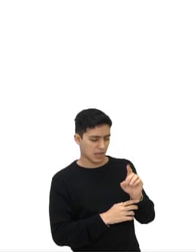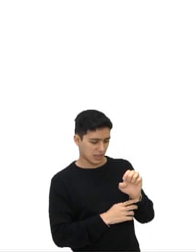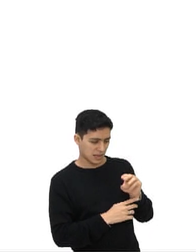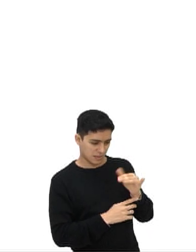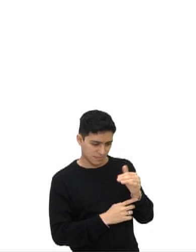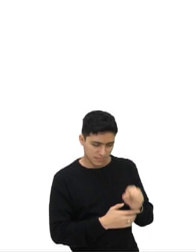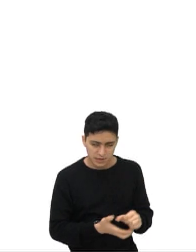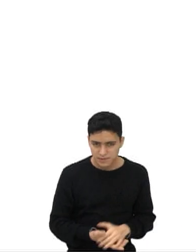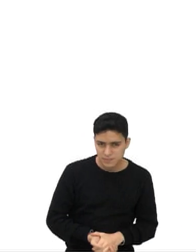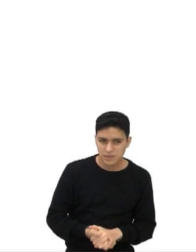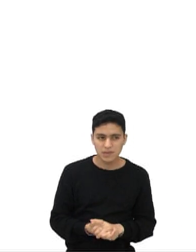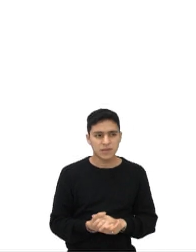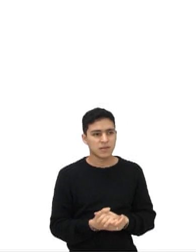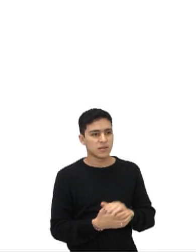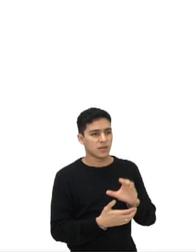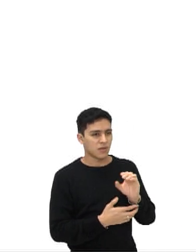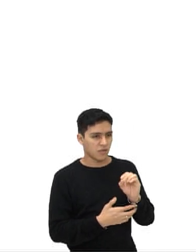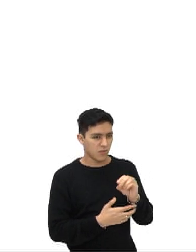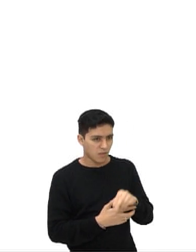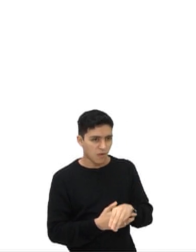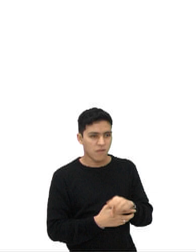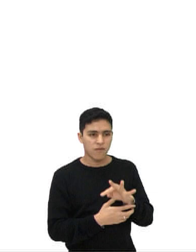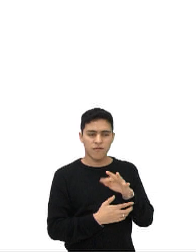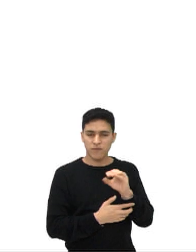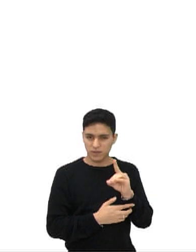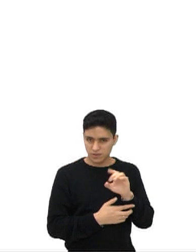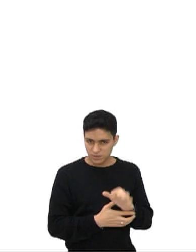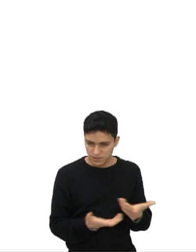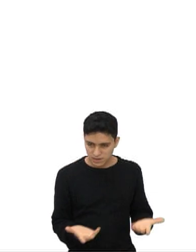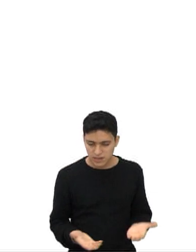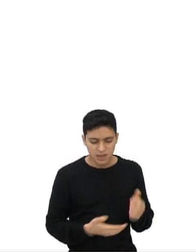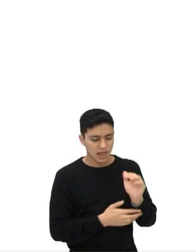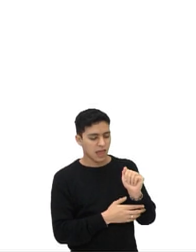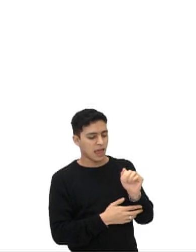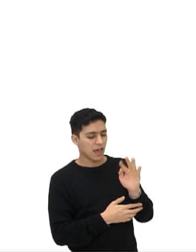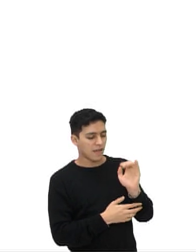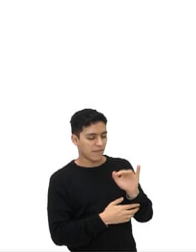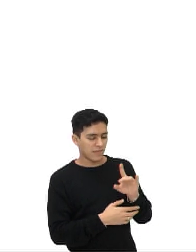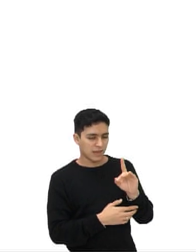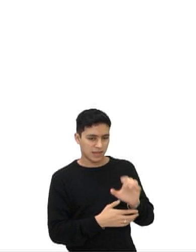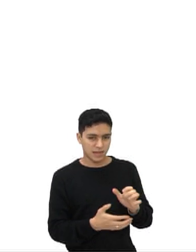ademais, com o fito de, a fim de.